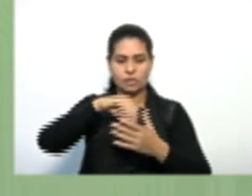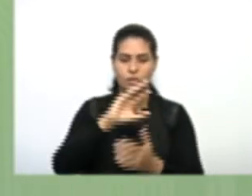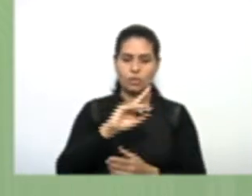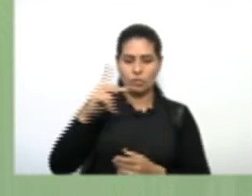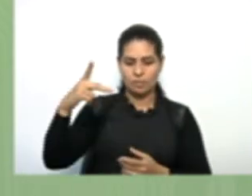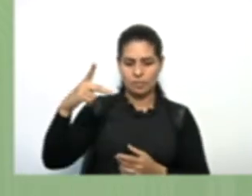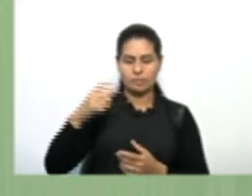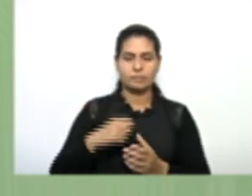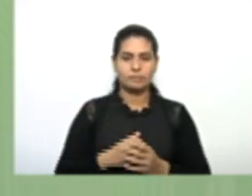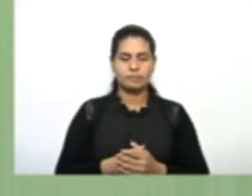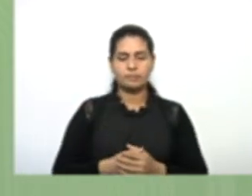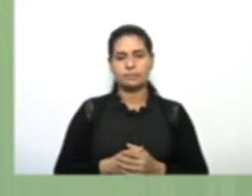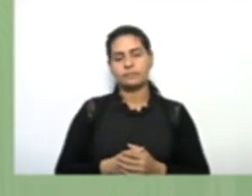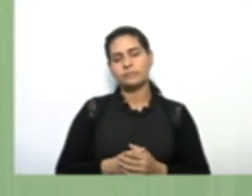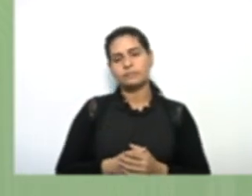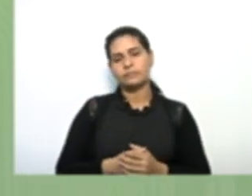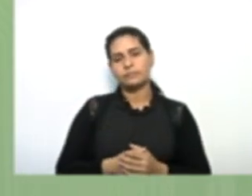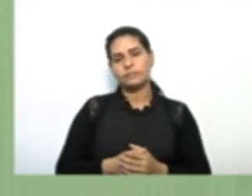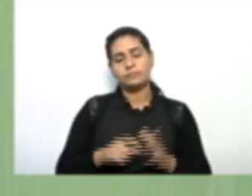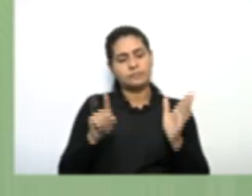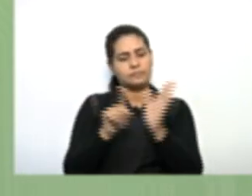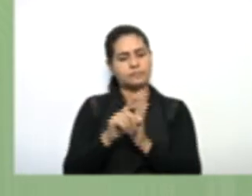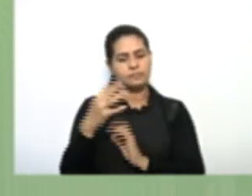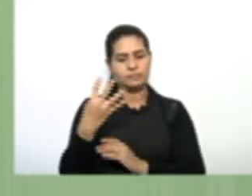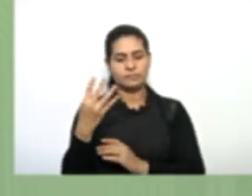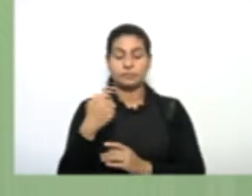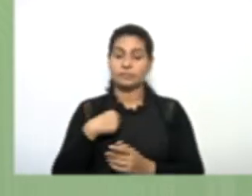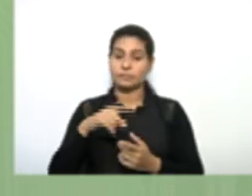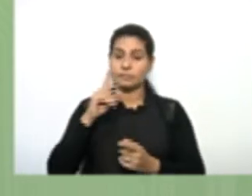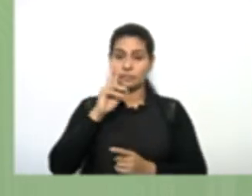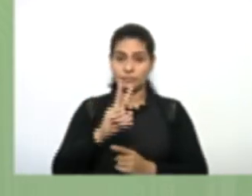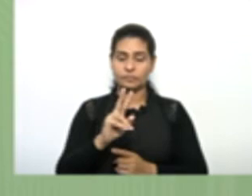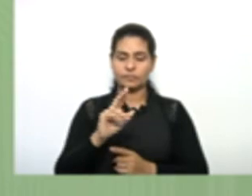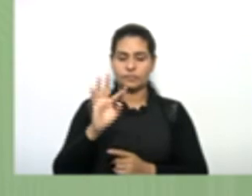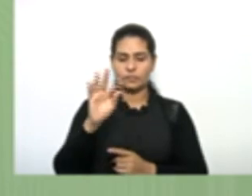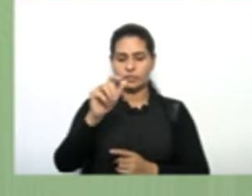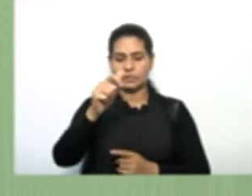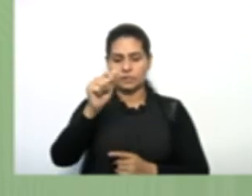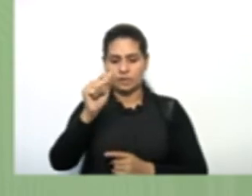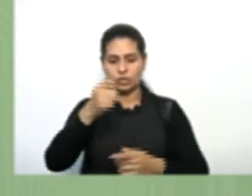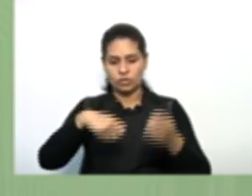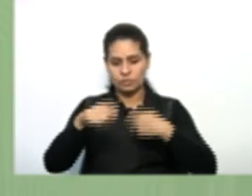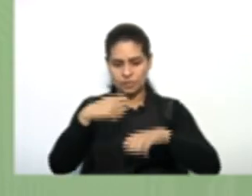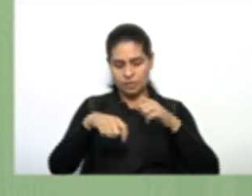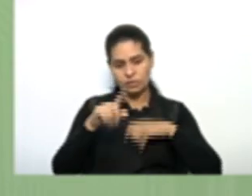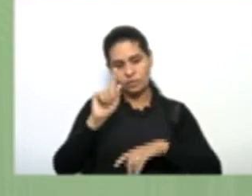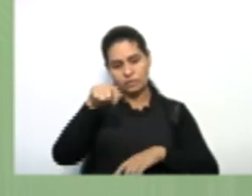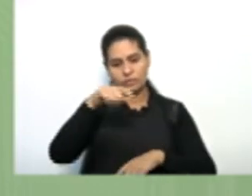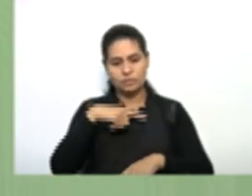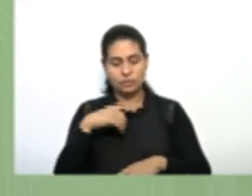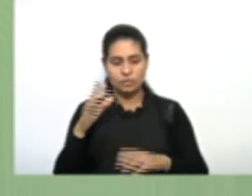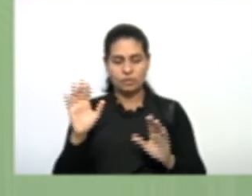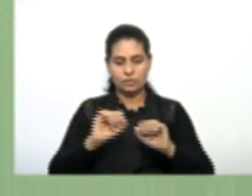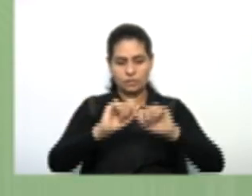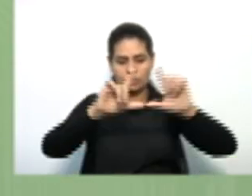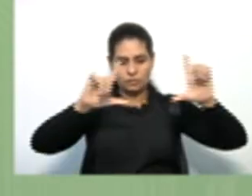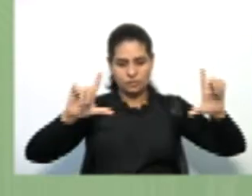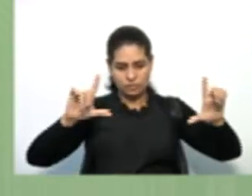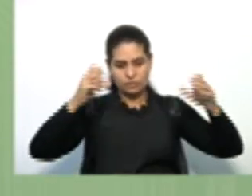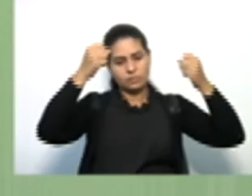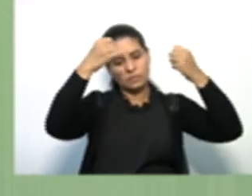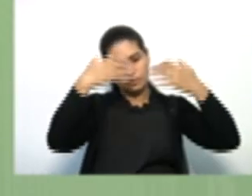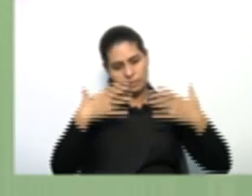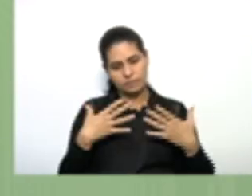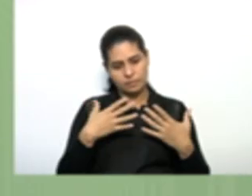cooperativa? Pergunta número 4, então, trata de taxa de administração. A gente tem um slide que fala sobre